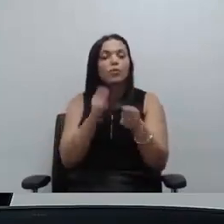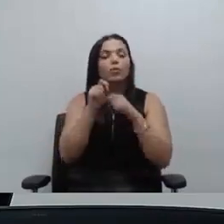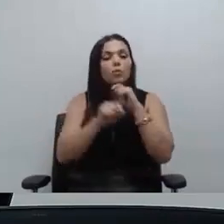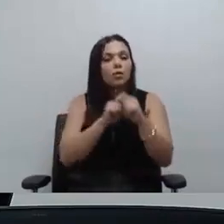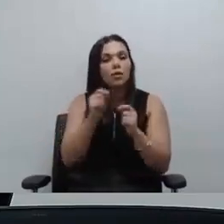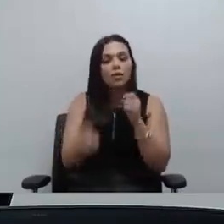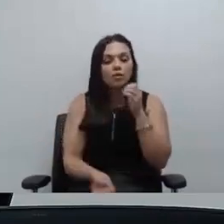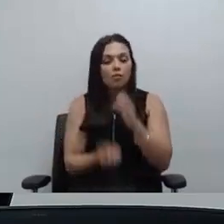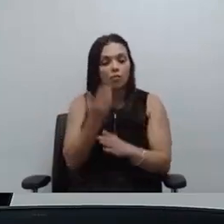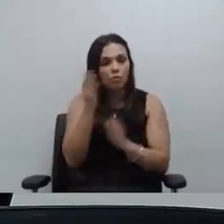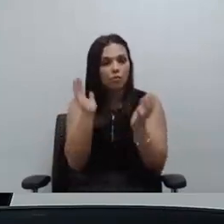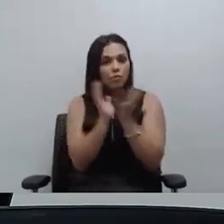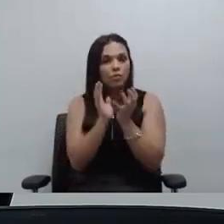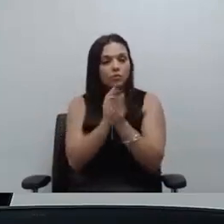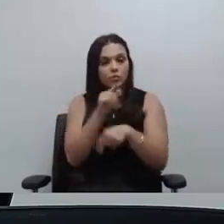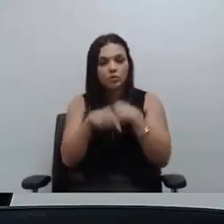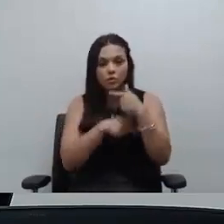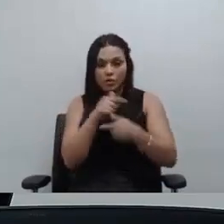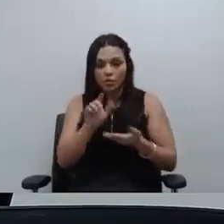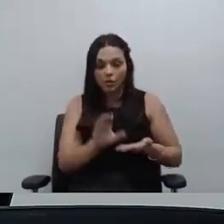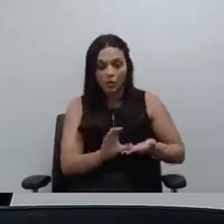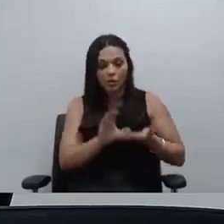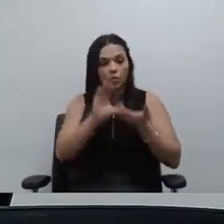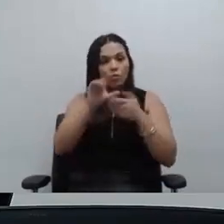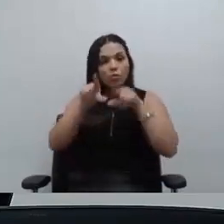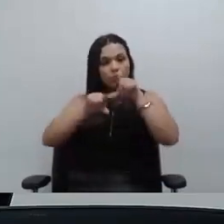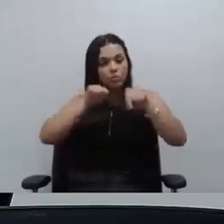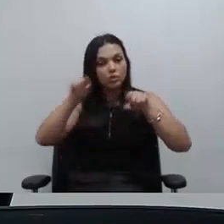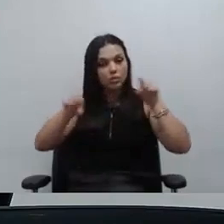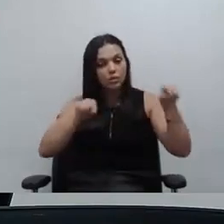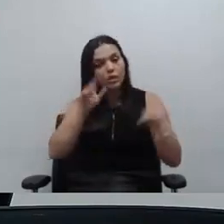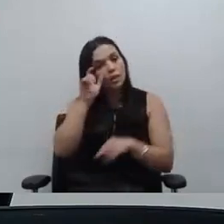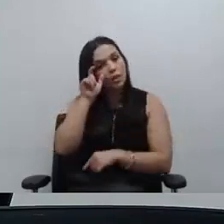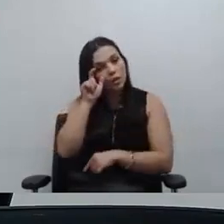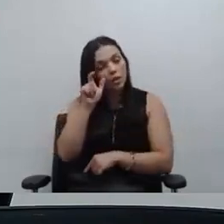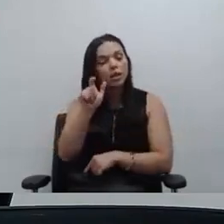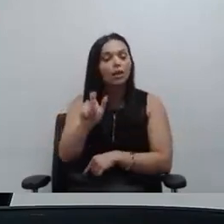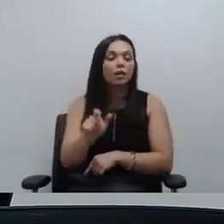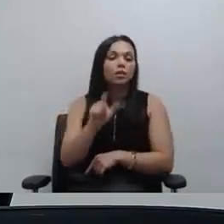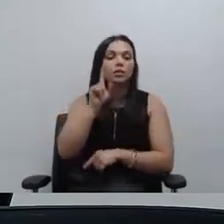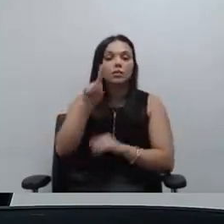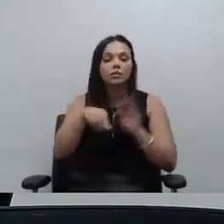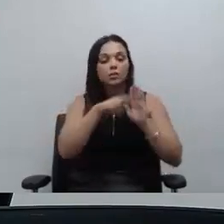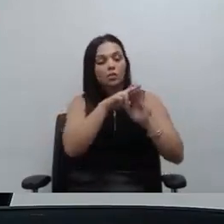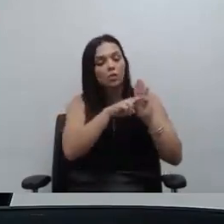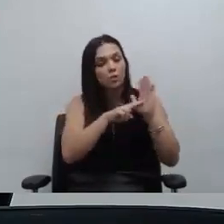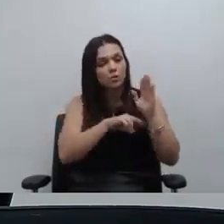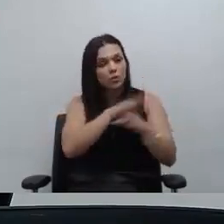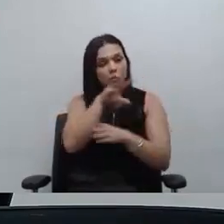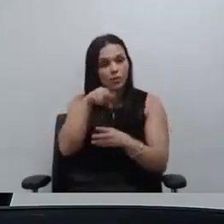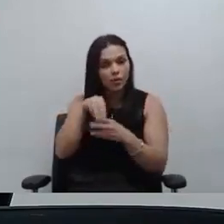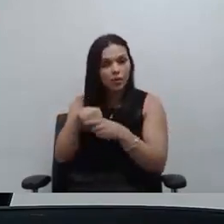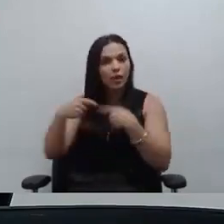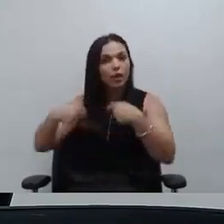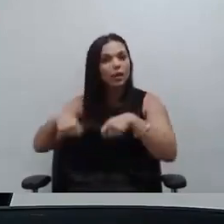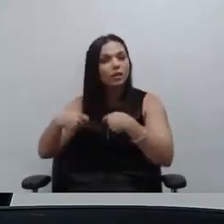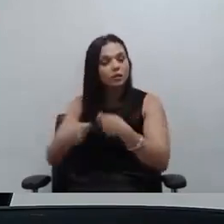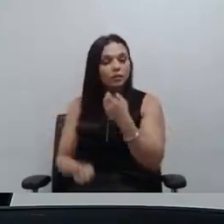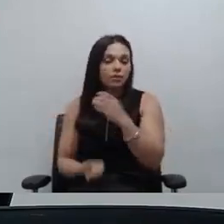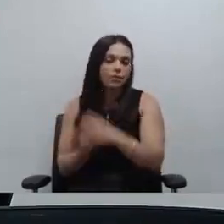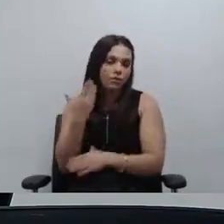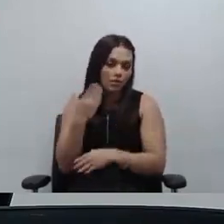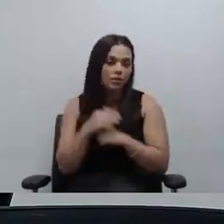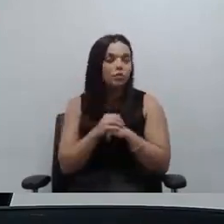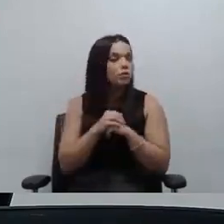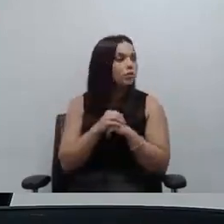trabalho a ser composto por conselheiros e conselheiros interessados, com vista à alteração da normativa interna necessária para contemplá-las.